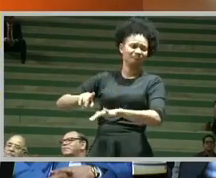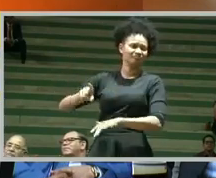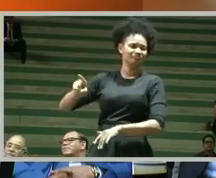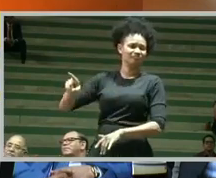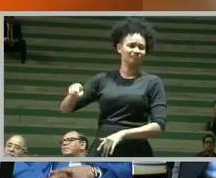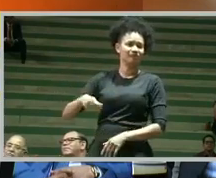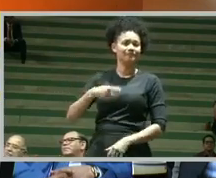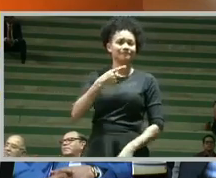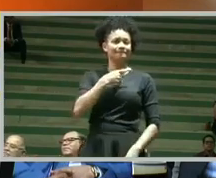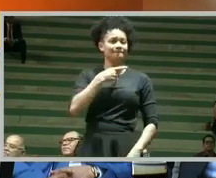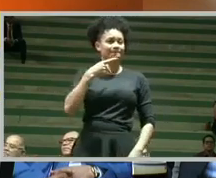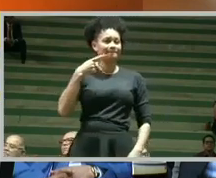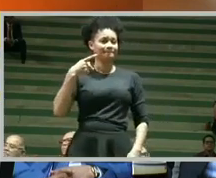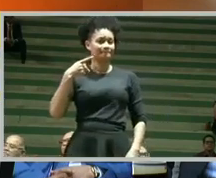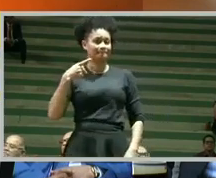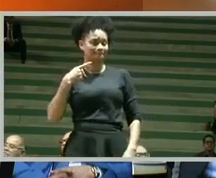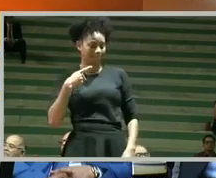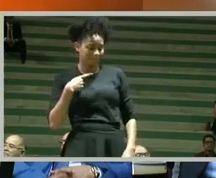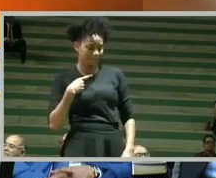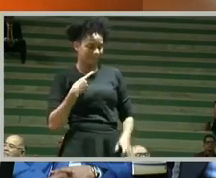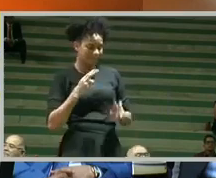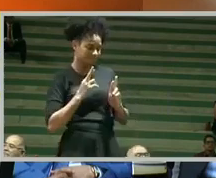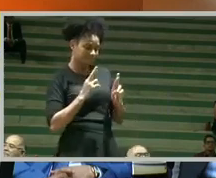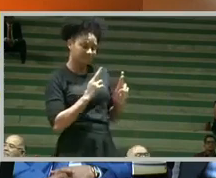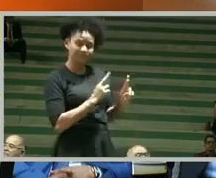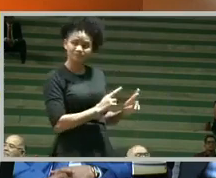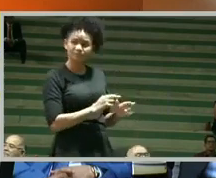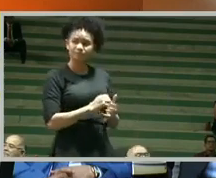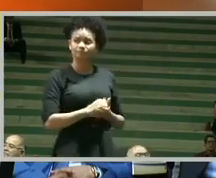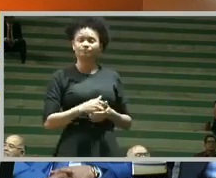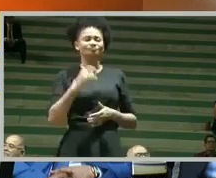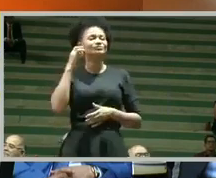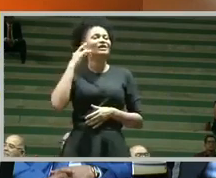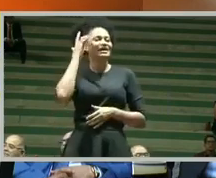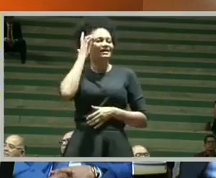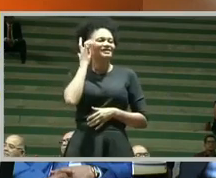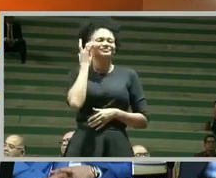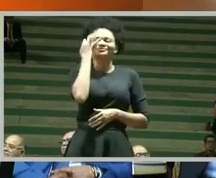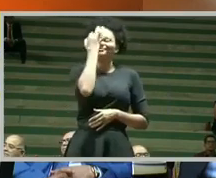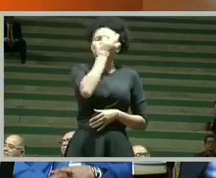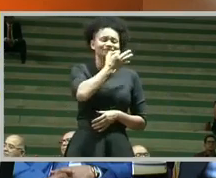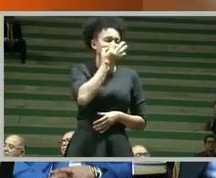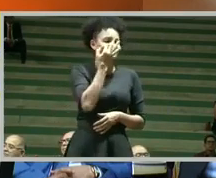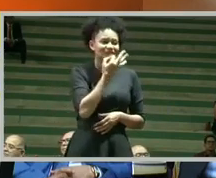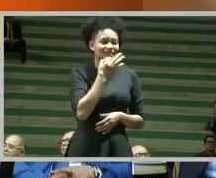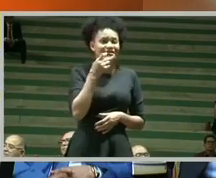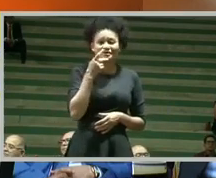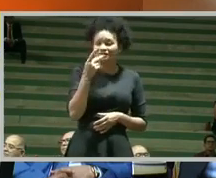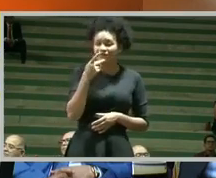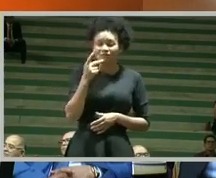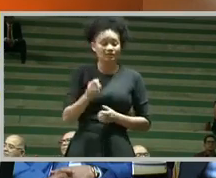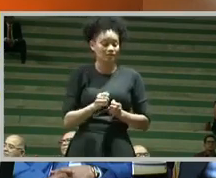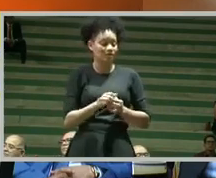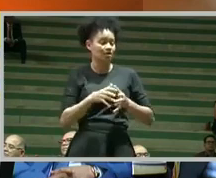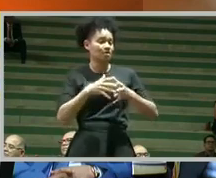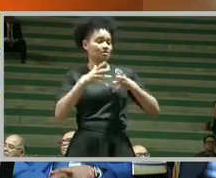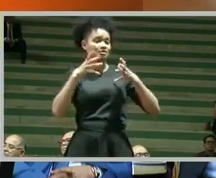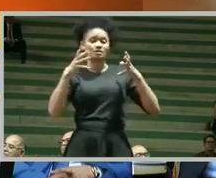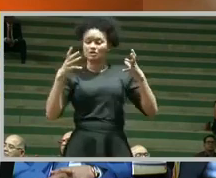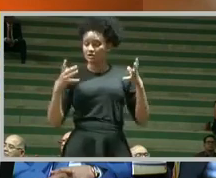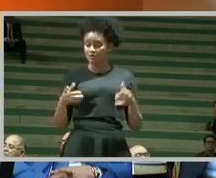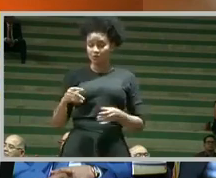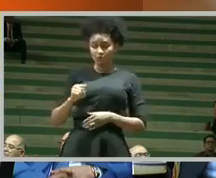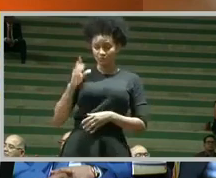E pastor Isvaldo, me dirijo ao senhor com muito respeito, é claro. E o que eu acho lindo é que eles não dizem grandes coisas o